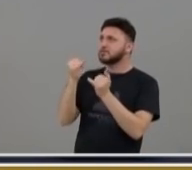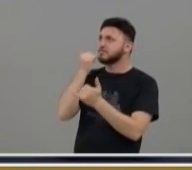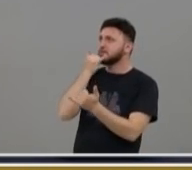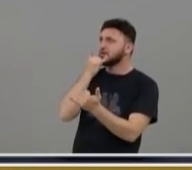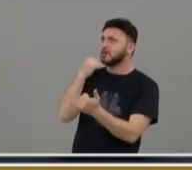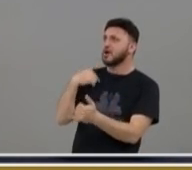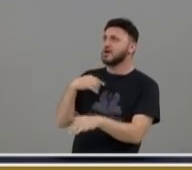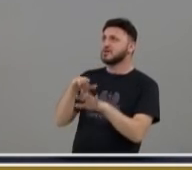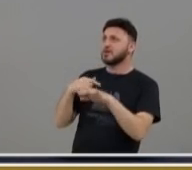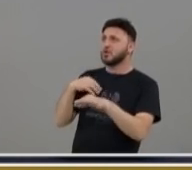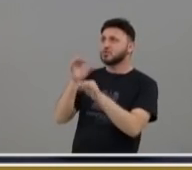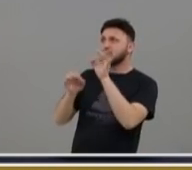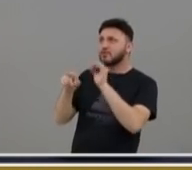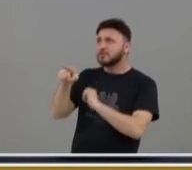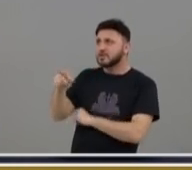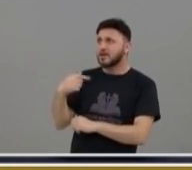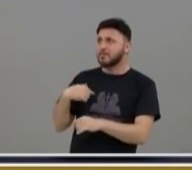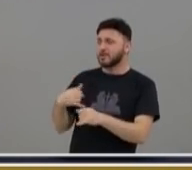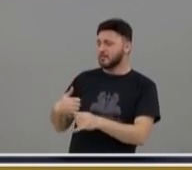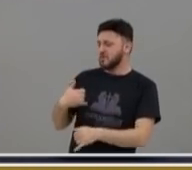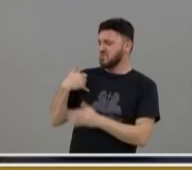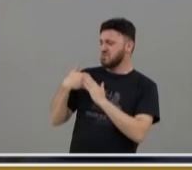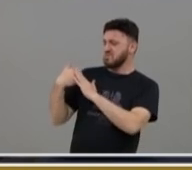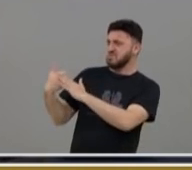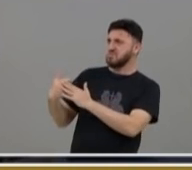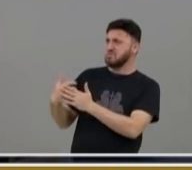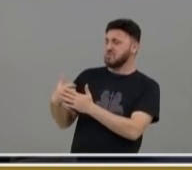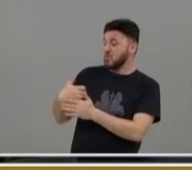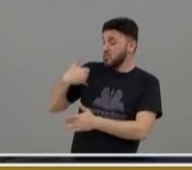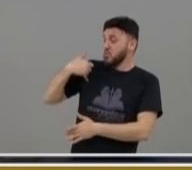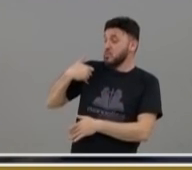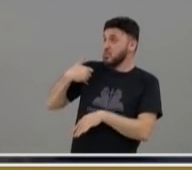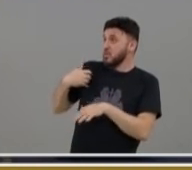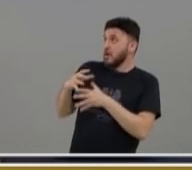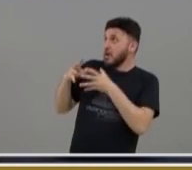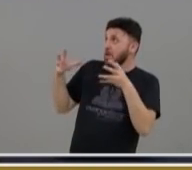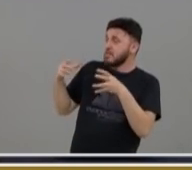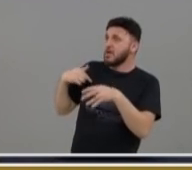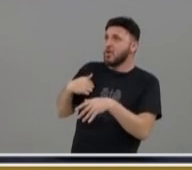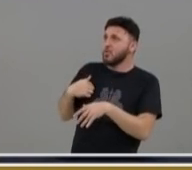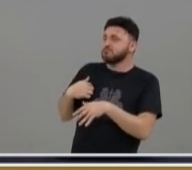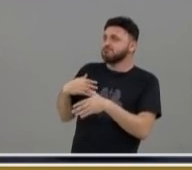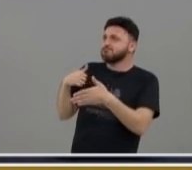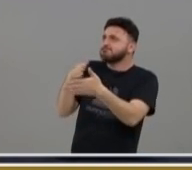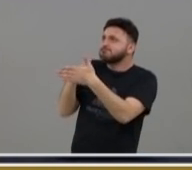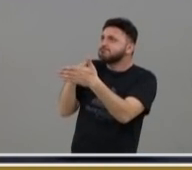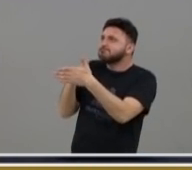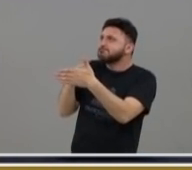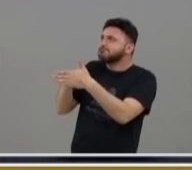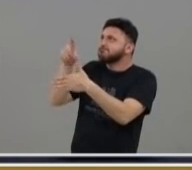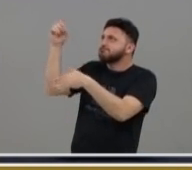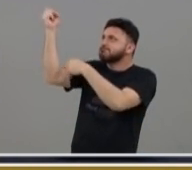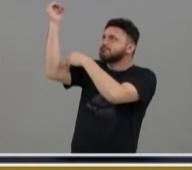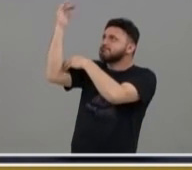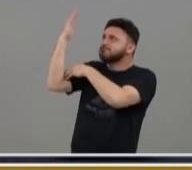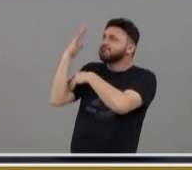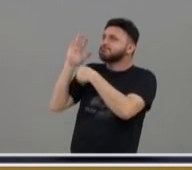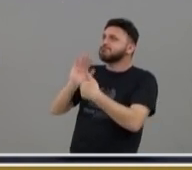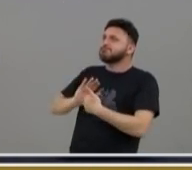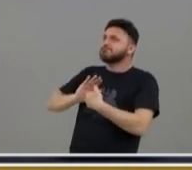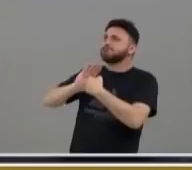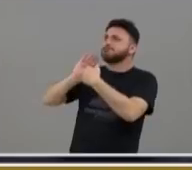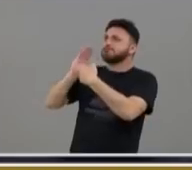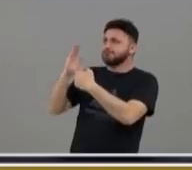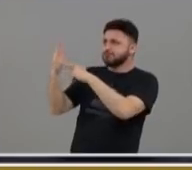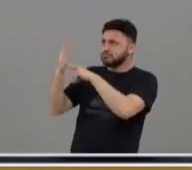tanto. Eu te peço perdão porque meu orgulho foi tão grande, que eu não deixei que a graça do Pai se manifestasse em